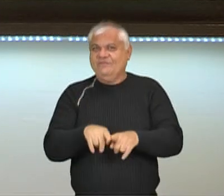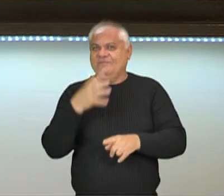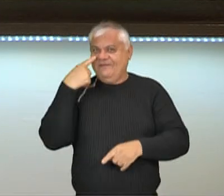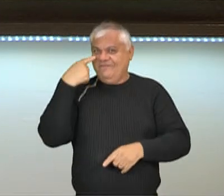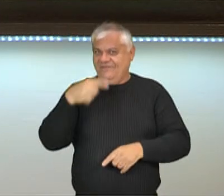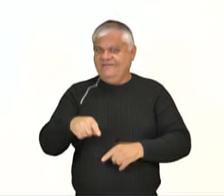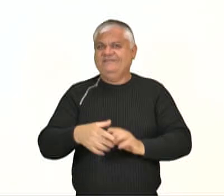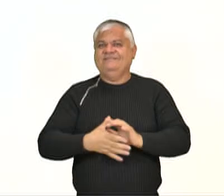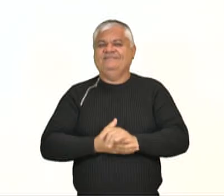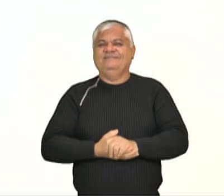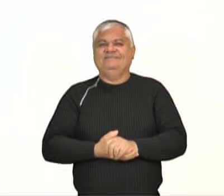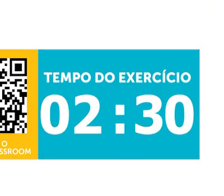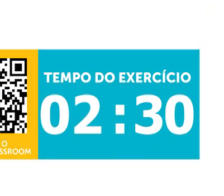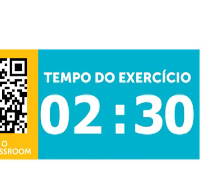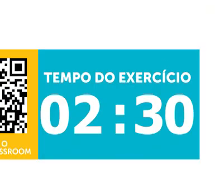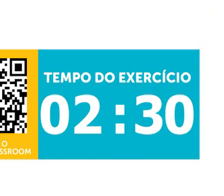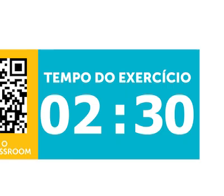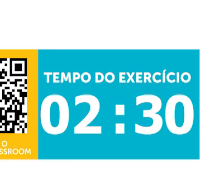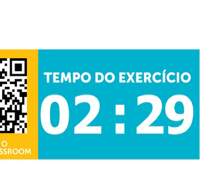conferir a resposta.